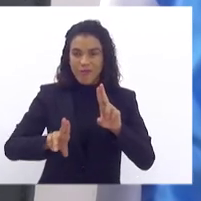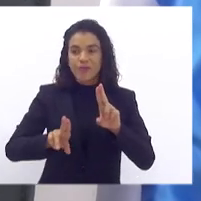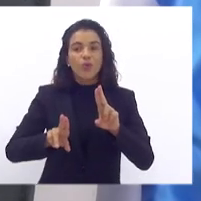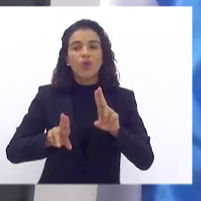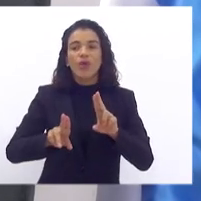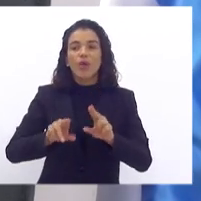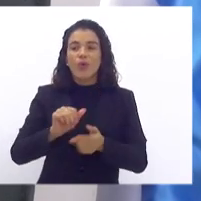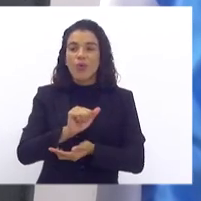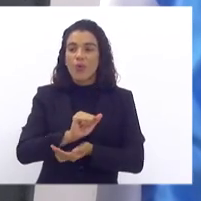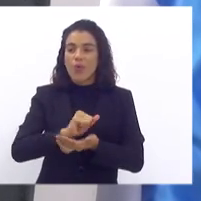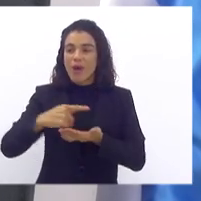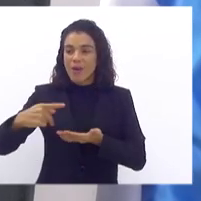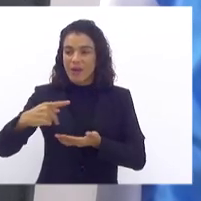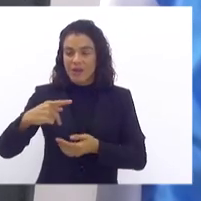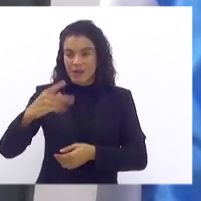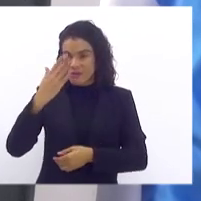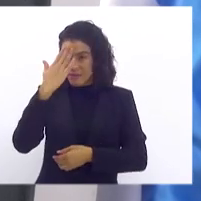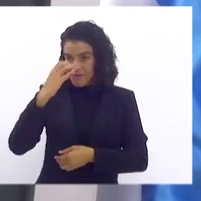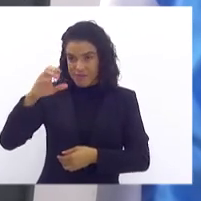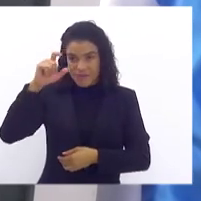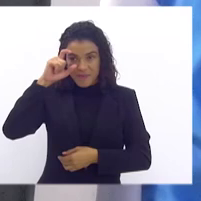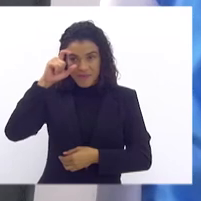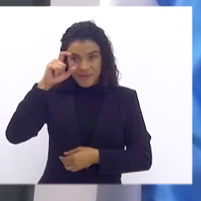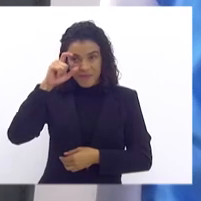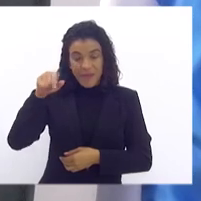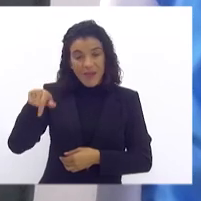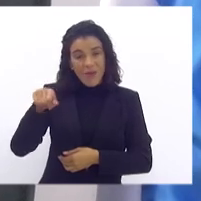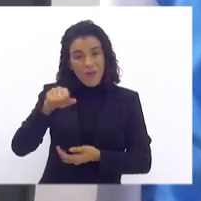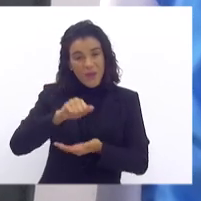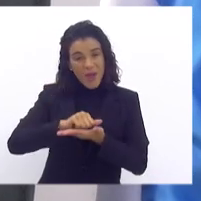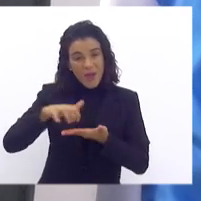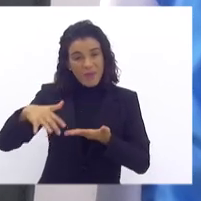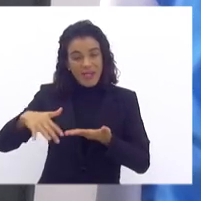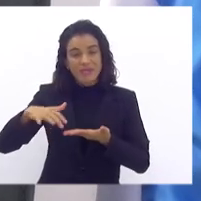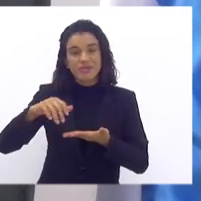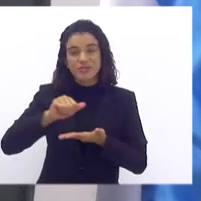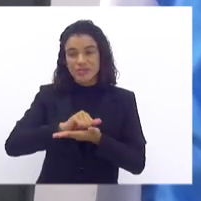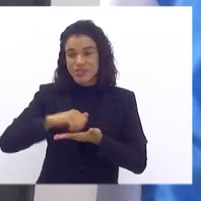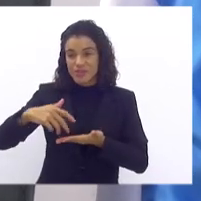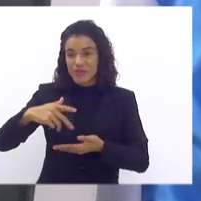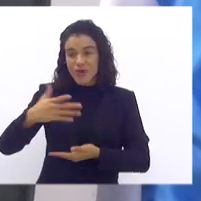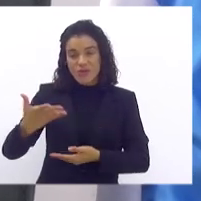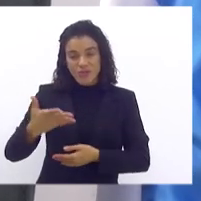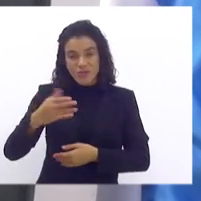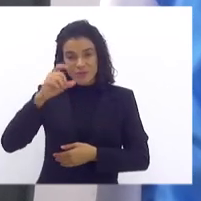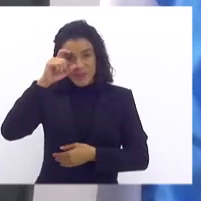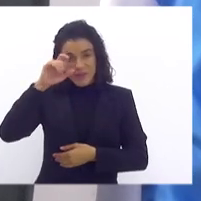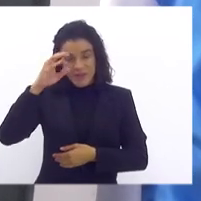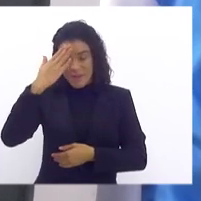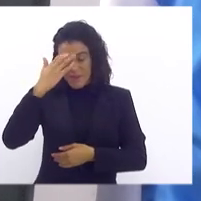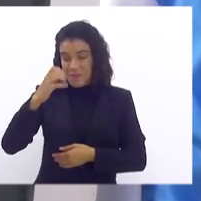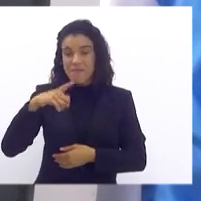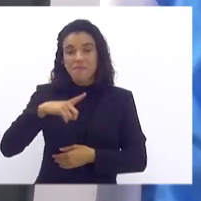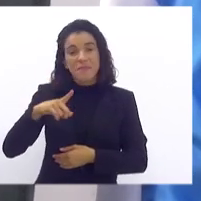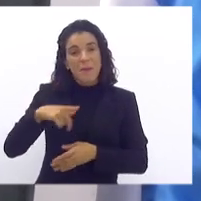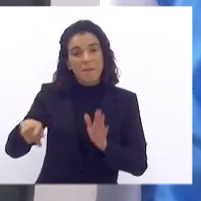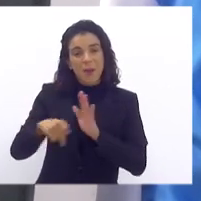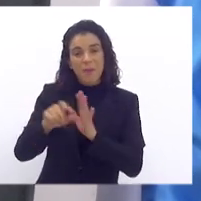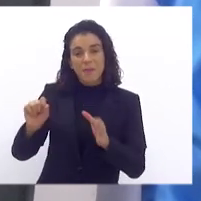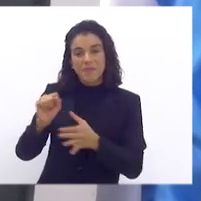o aplicativo Maria da Penha. E esse aplicativo hoje está no domínio do Tribunal de Justiça, e,